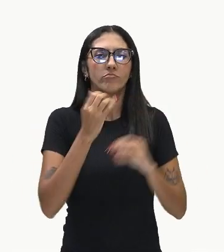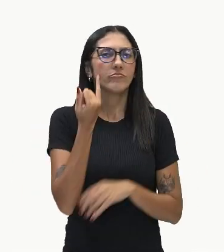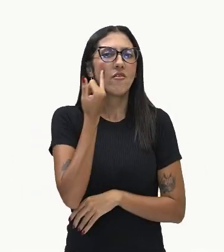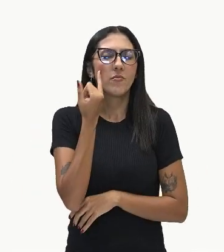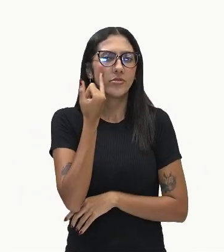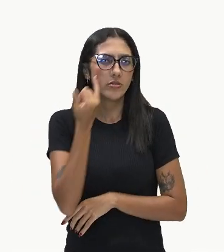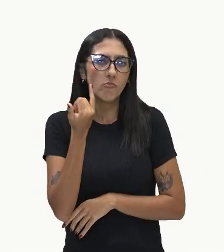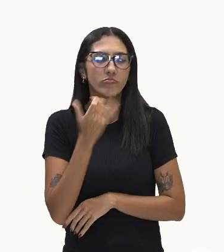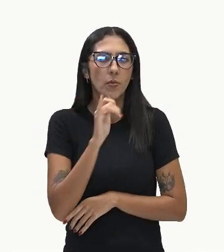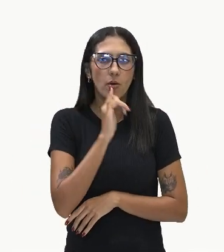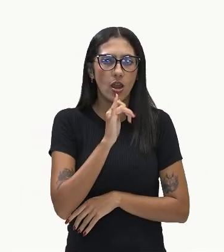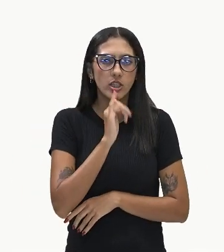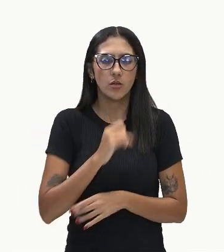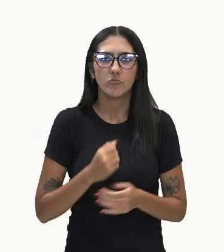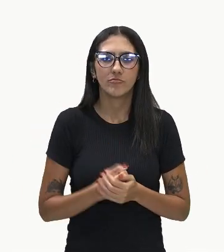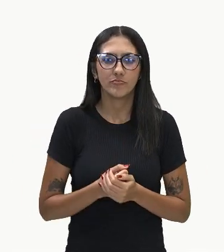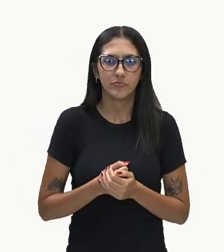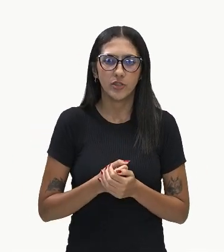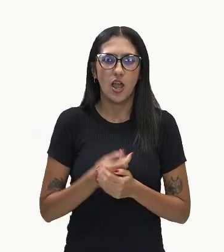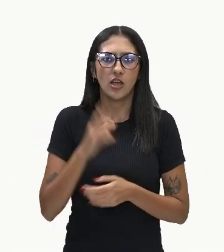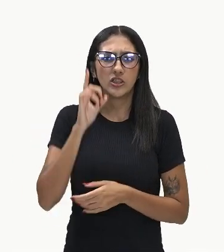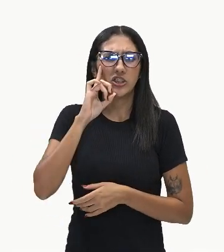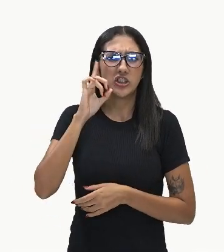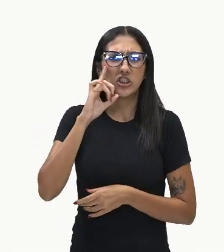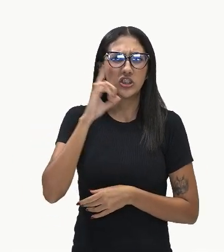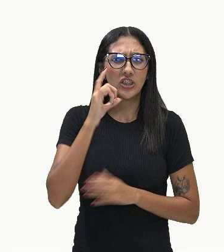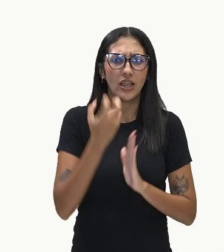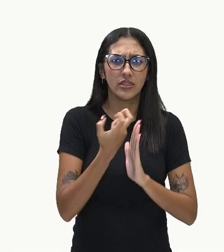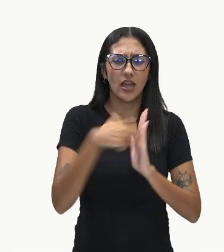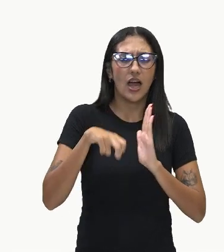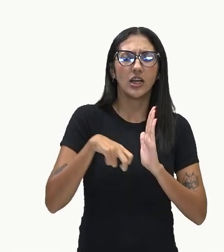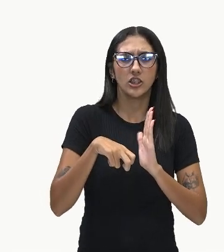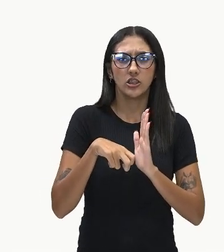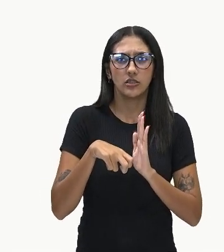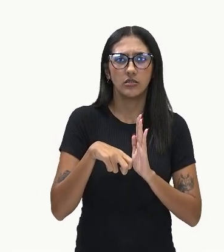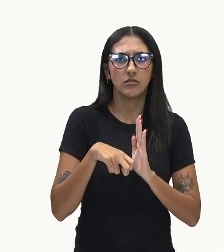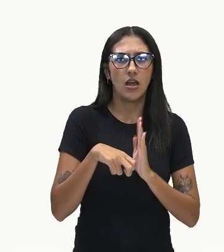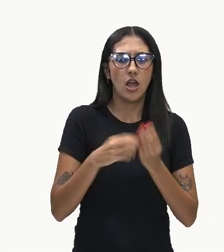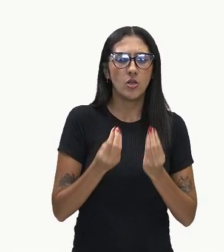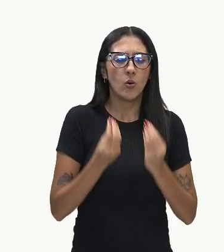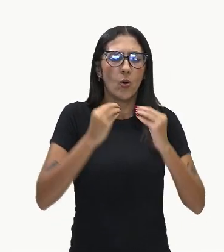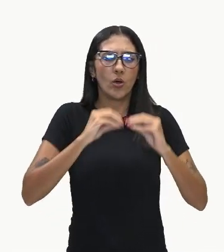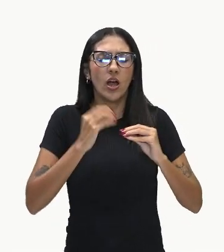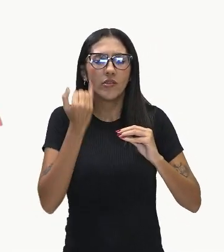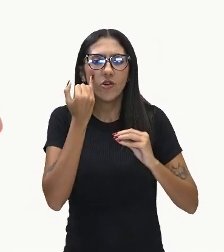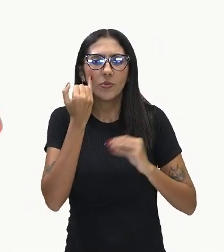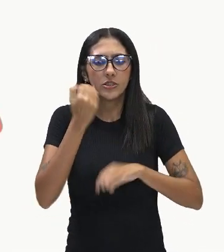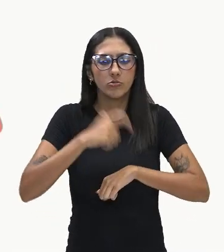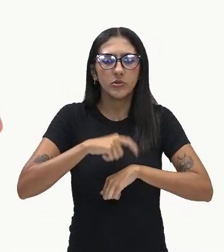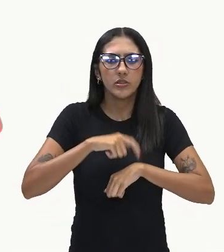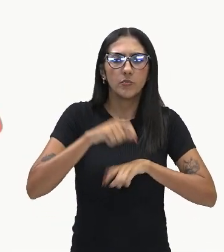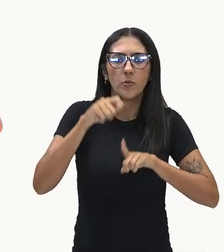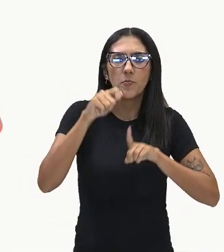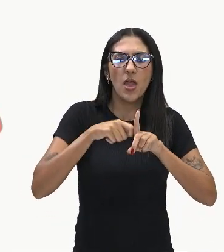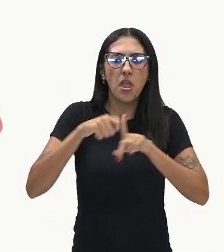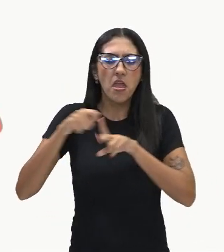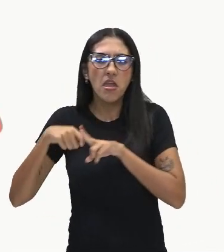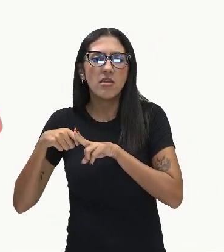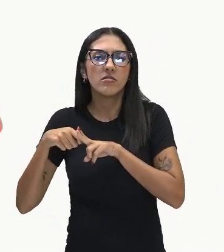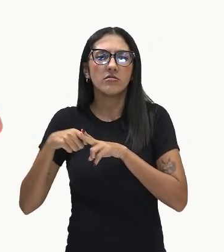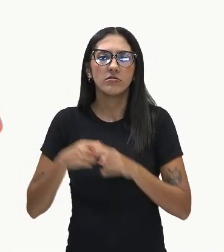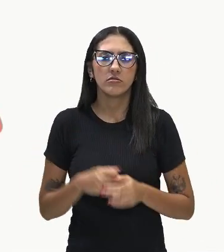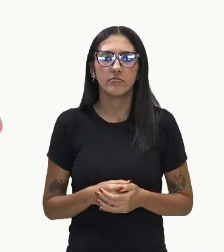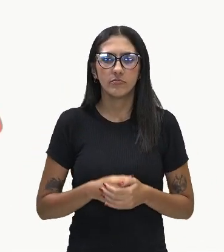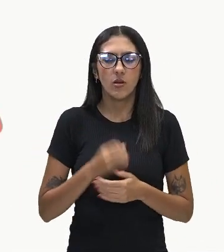esteja ao dia, porém o tempo em meses. tá? Ou uma taxa